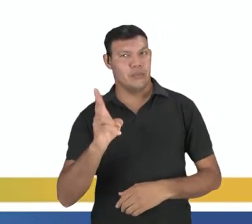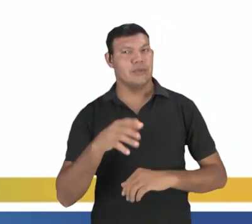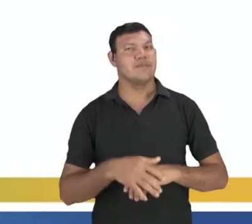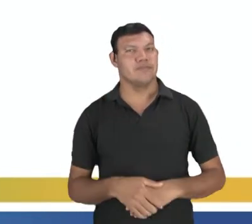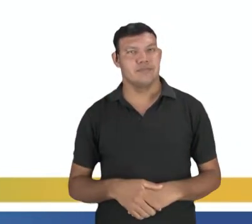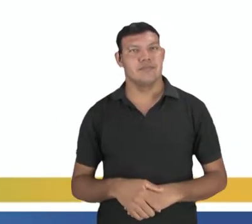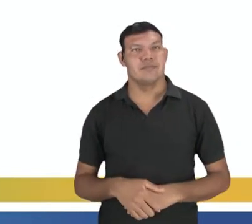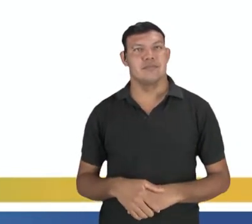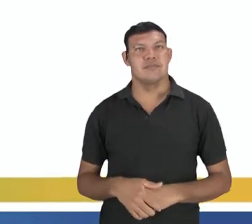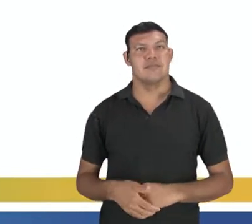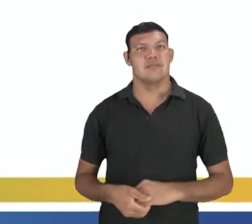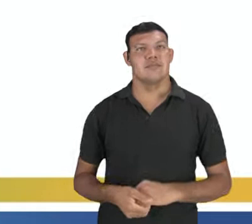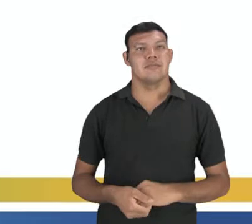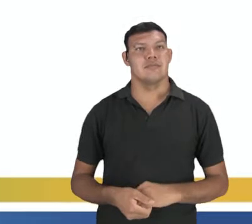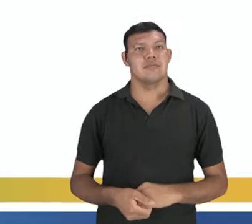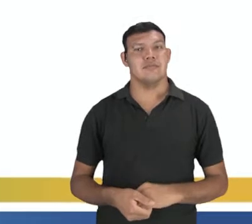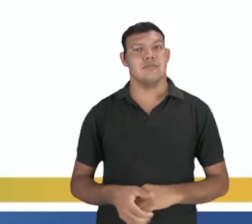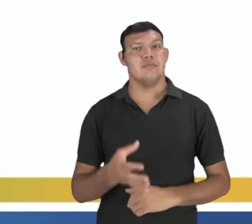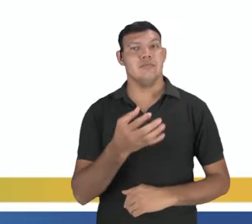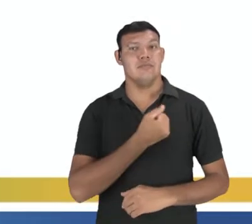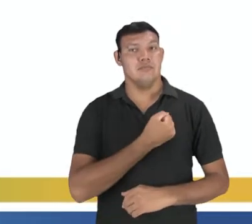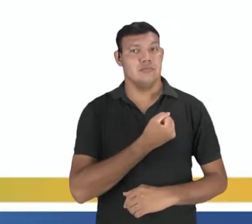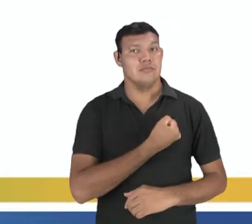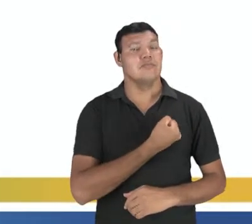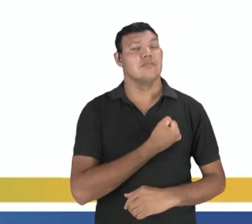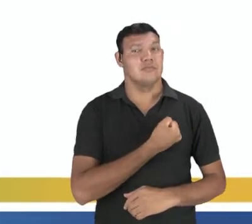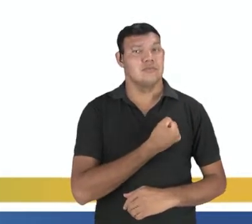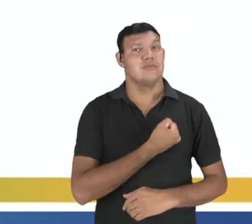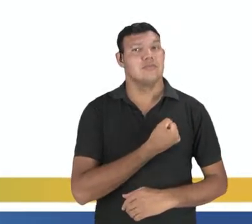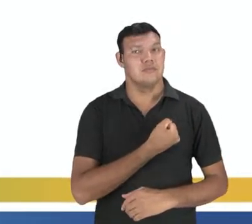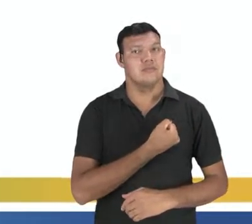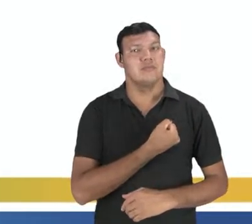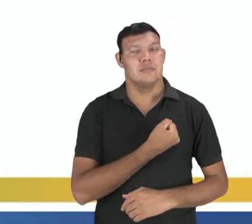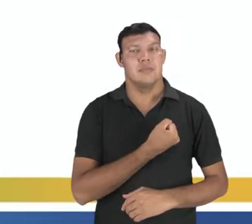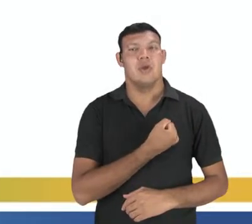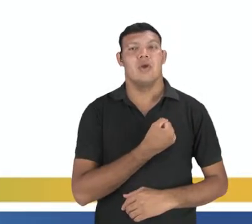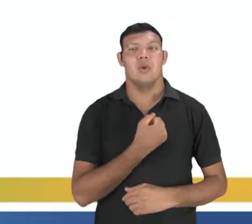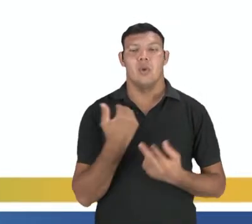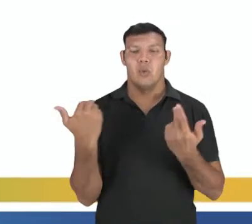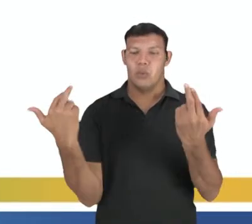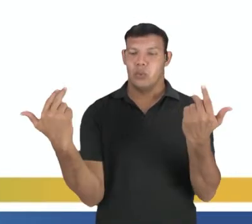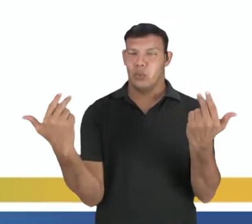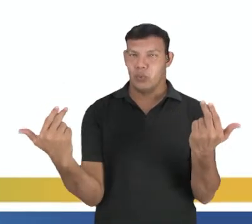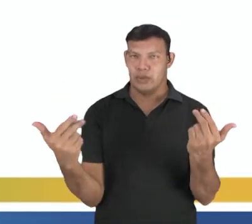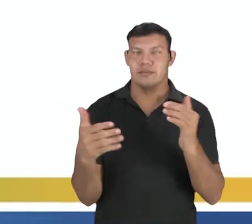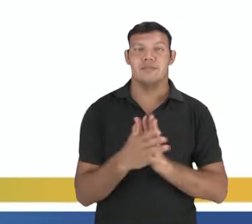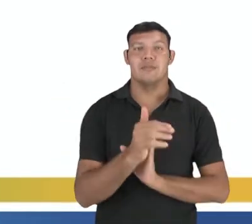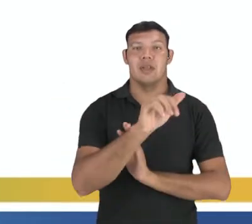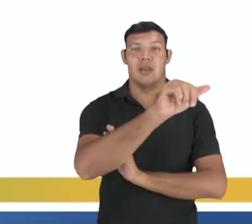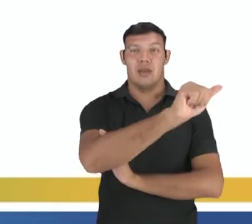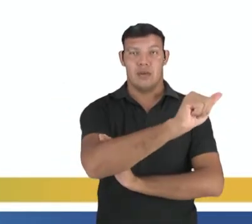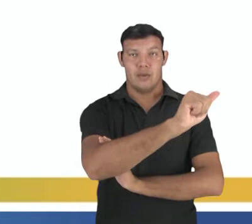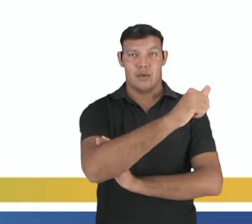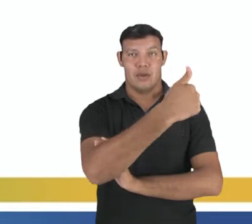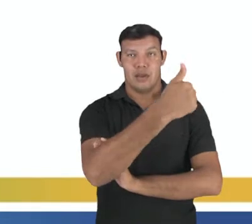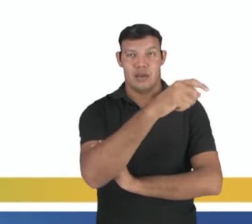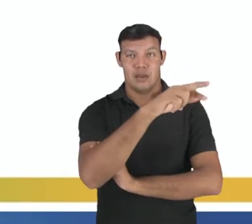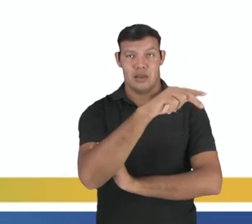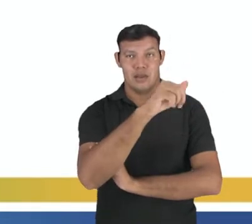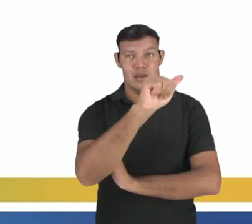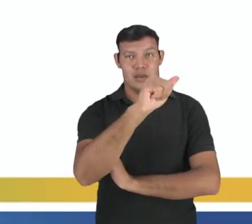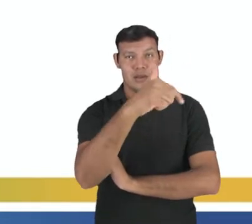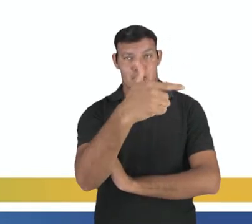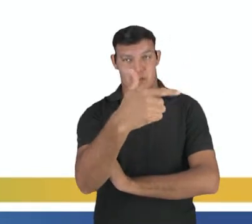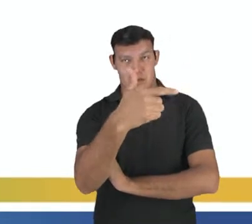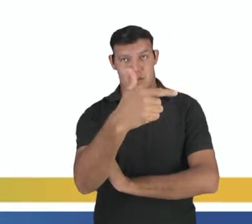seja constante, os termos precisam ser todos iguais. o A1 é igual a